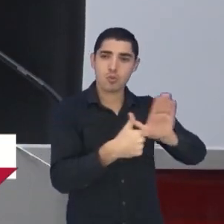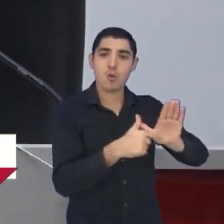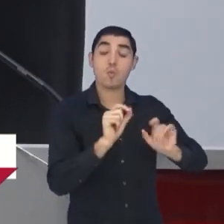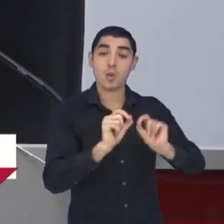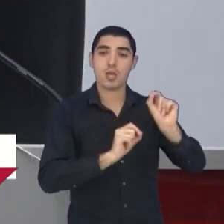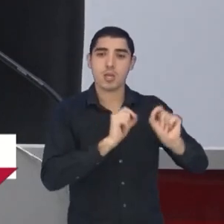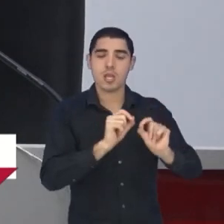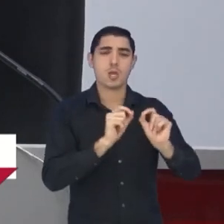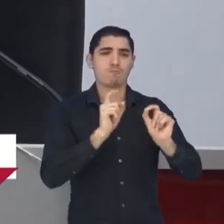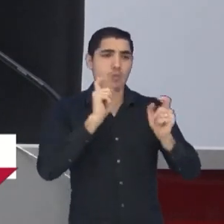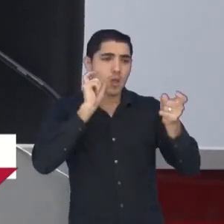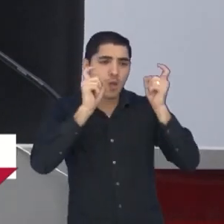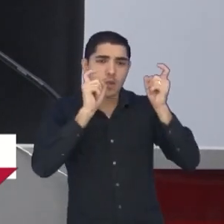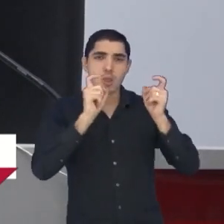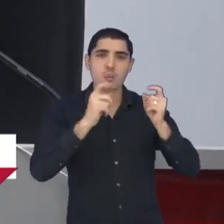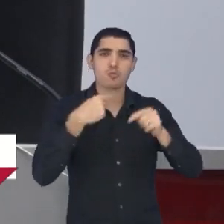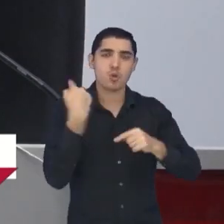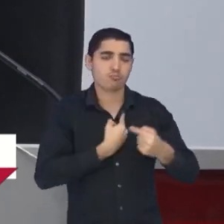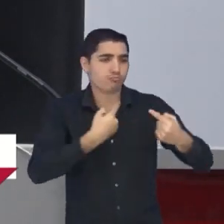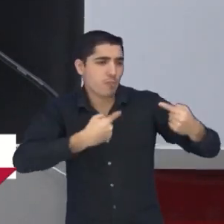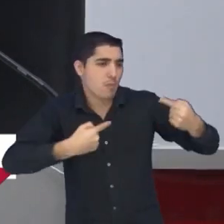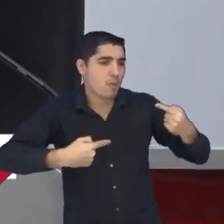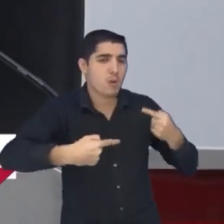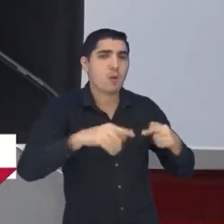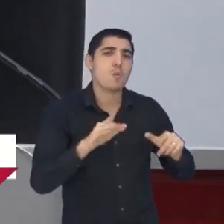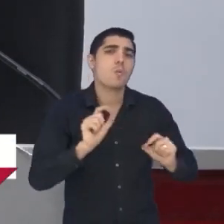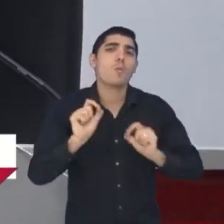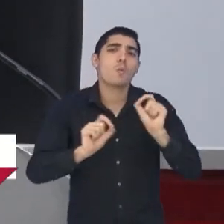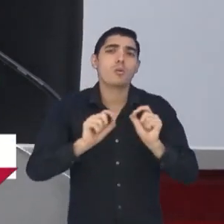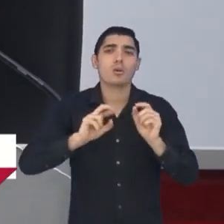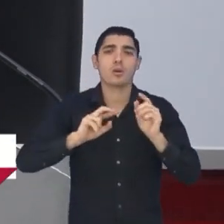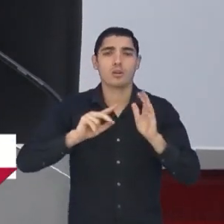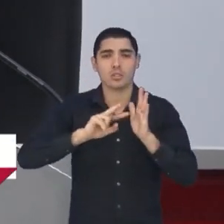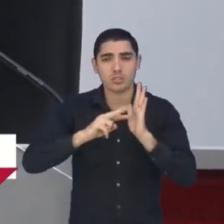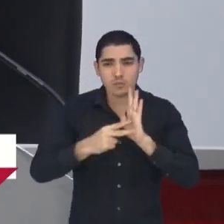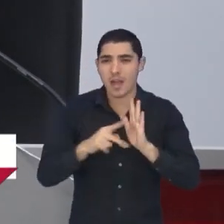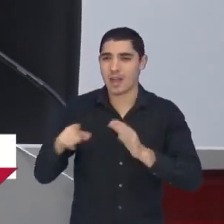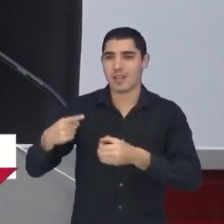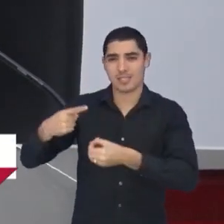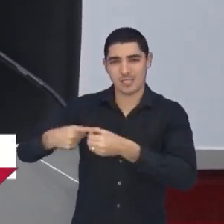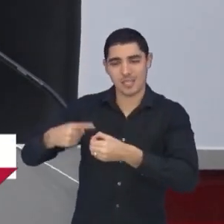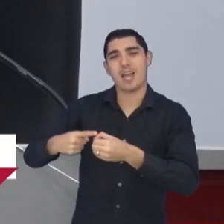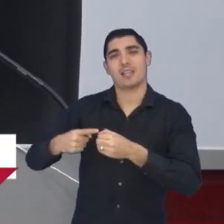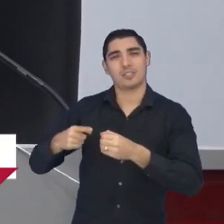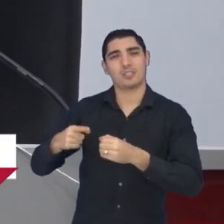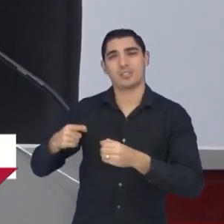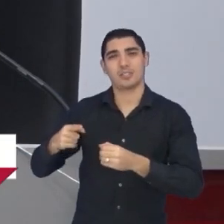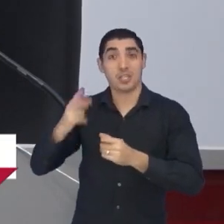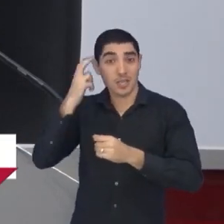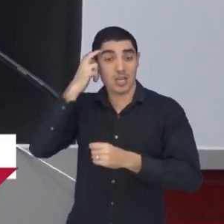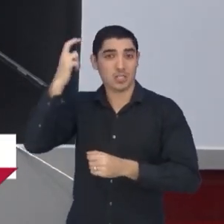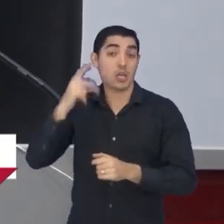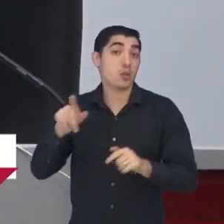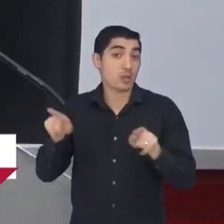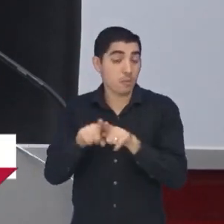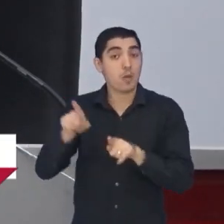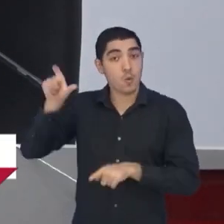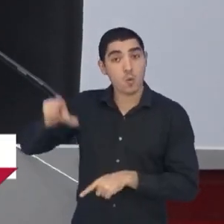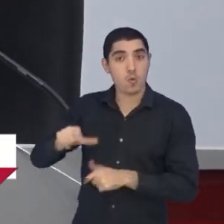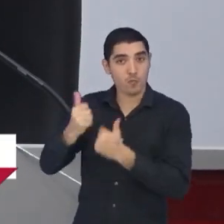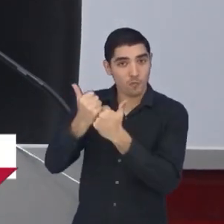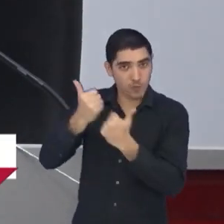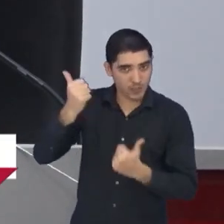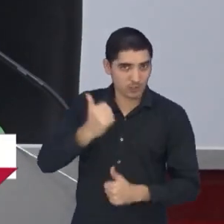uma uma experiência muito enriquecedora o nosso vice-governador Felício ramut esteve presente foi uma explanação perfeita muito